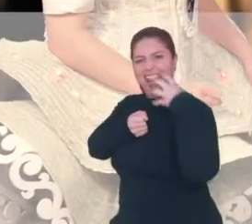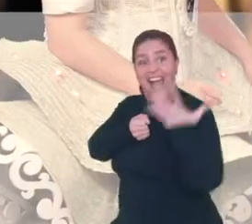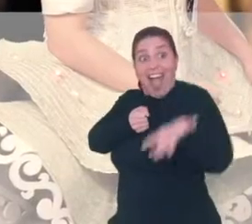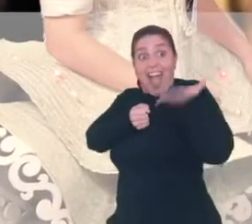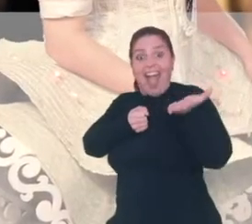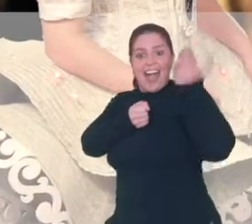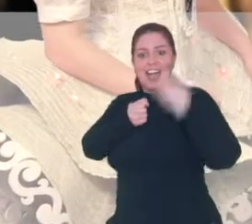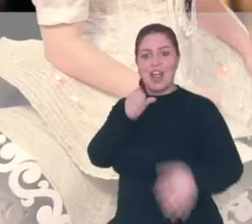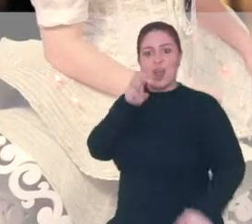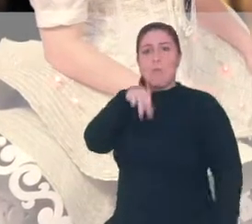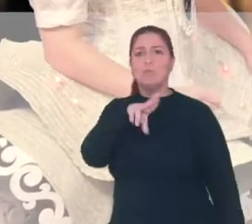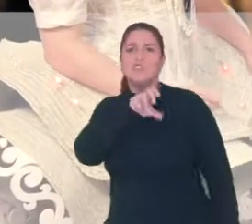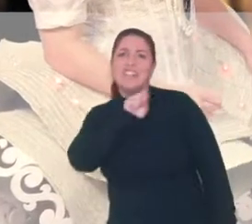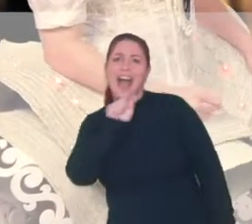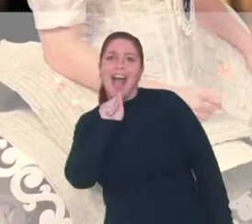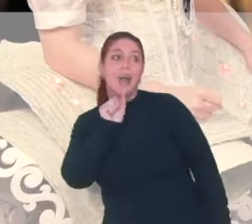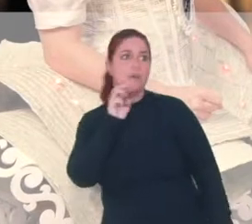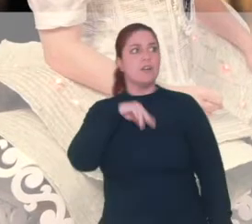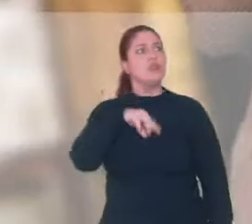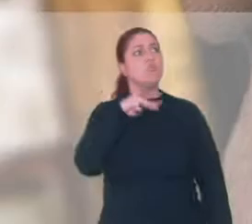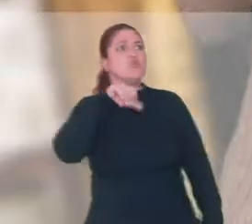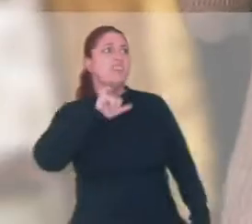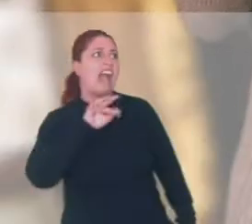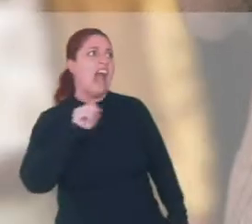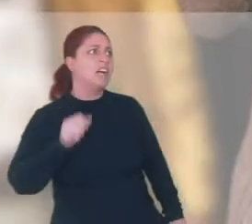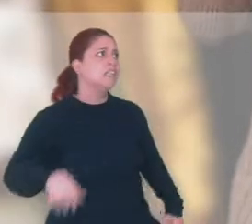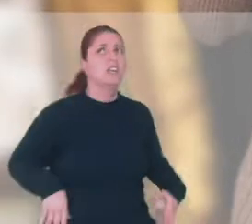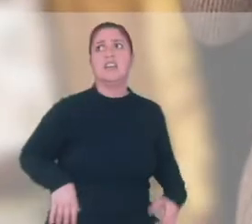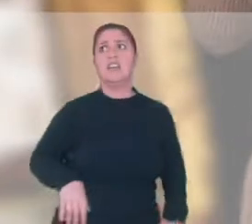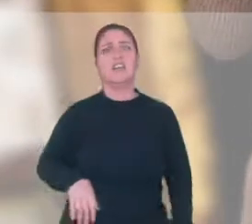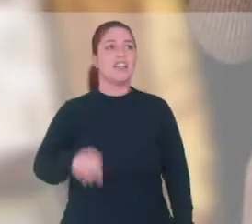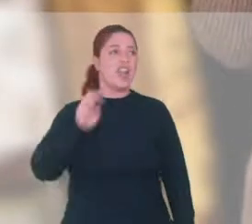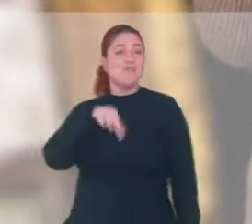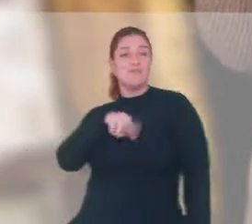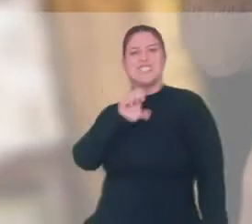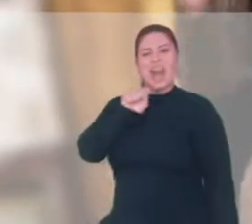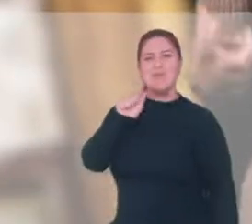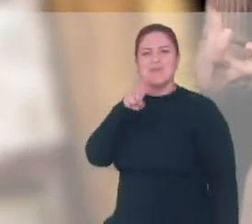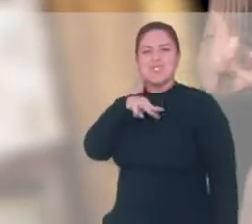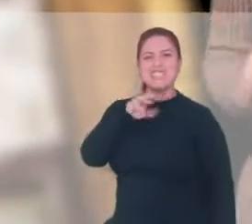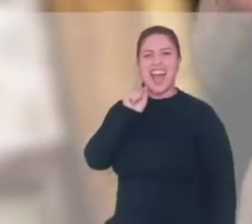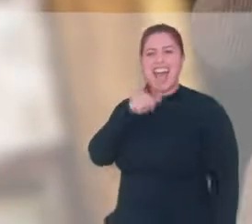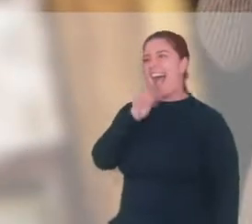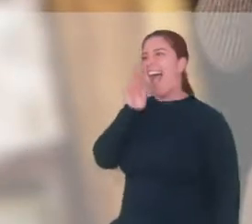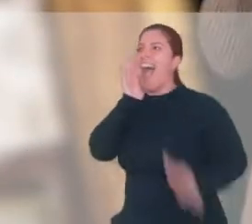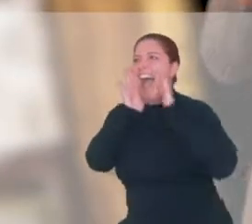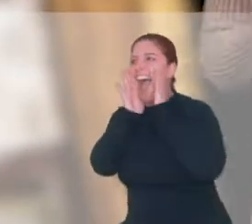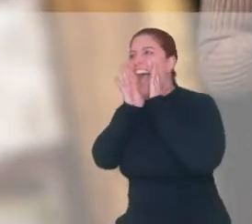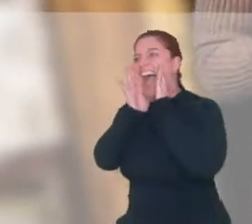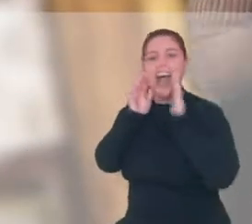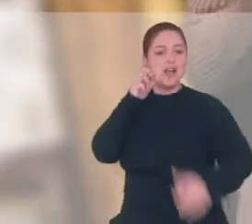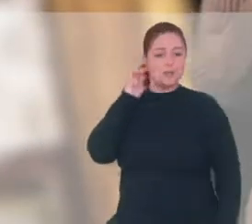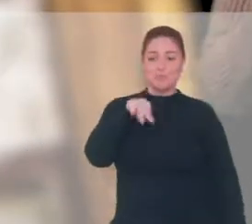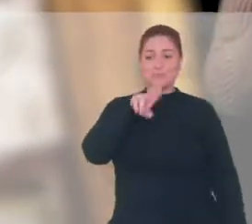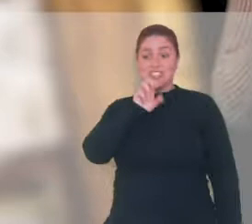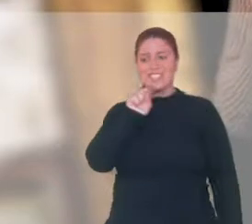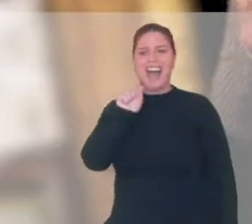Muga, mussá, mussá, mussurungá, mussá, mussá, mussá, mussá, musga,